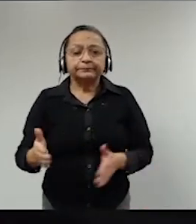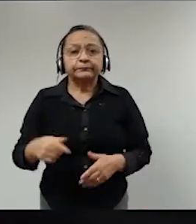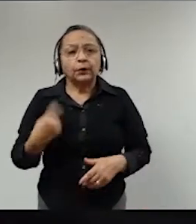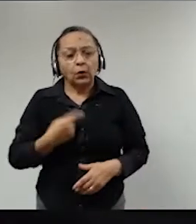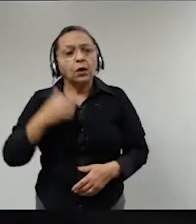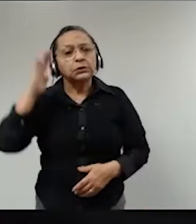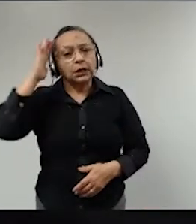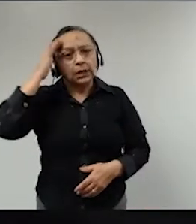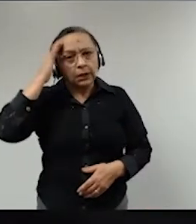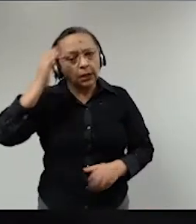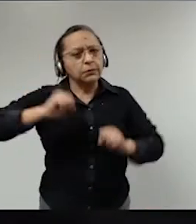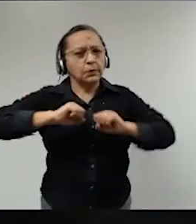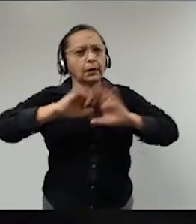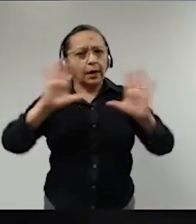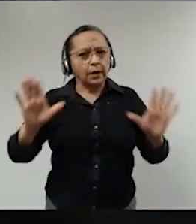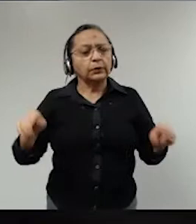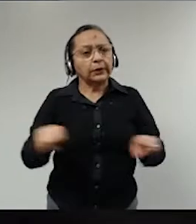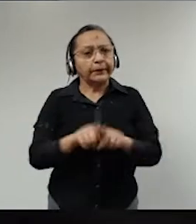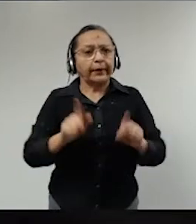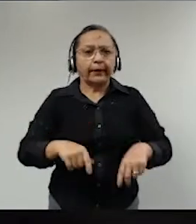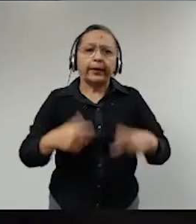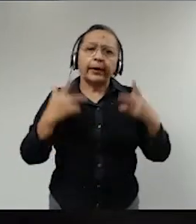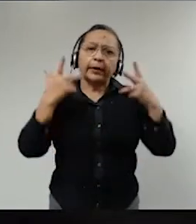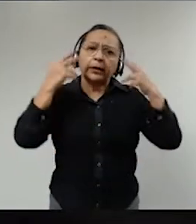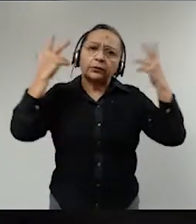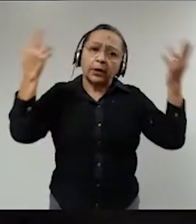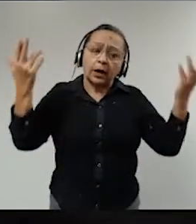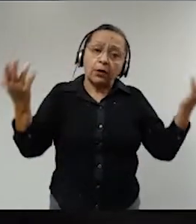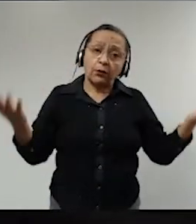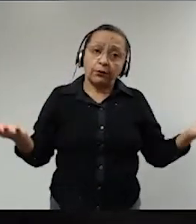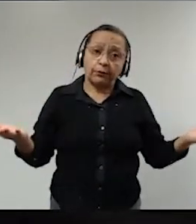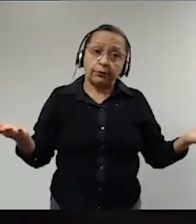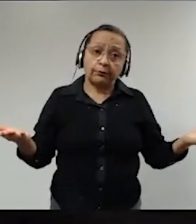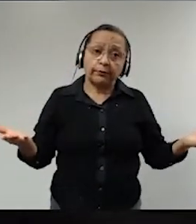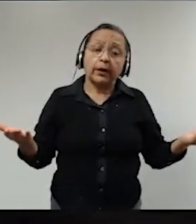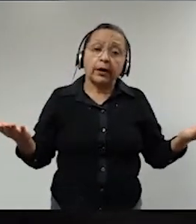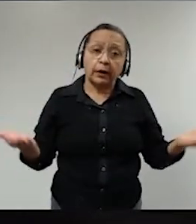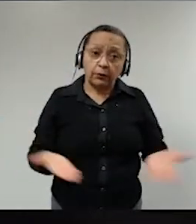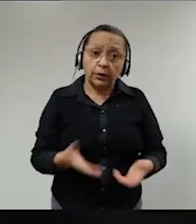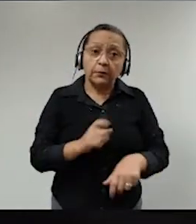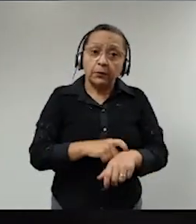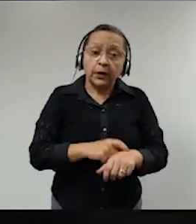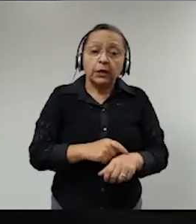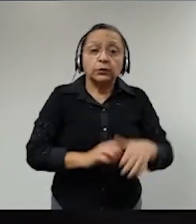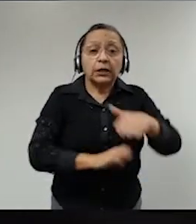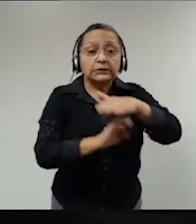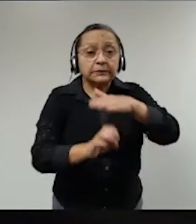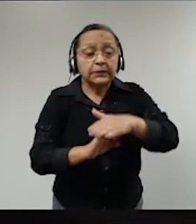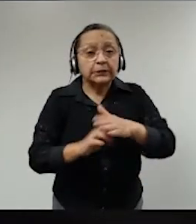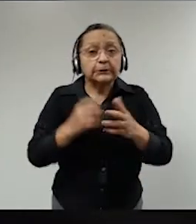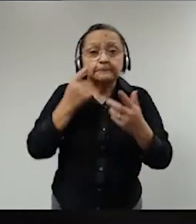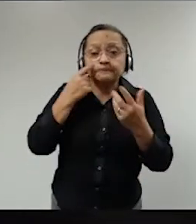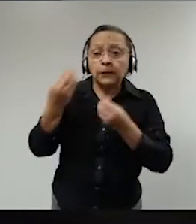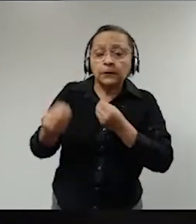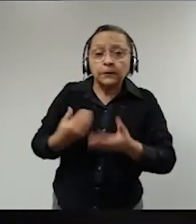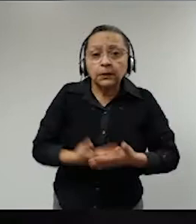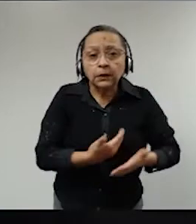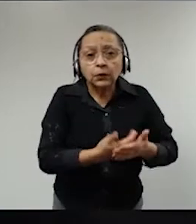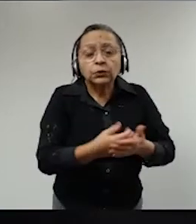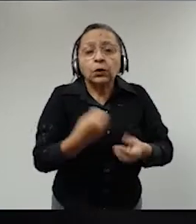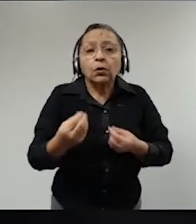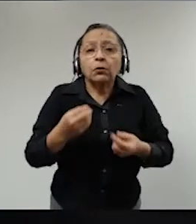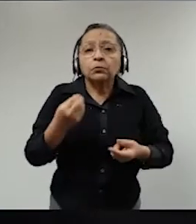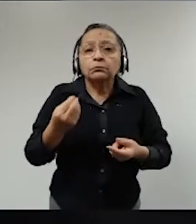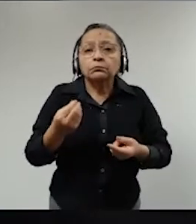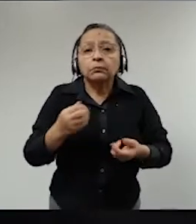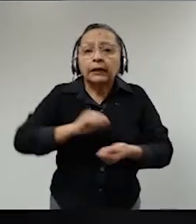Entendemos, por óbvio, e é natural, que na atual conjuntura as empresas reajam por meio de mecanismos de contenção